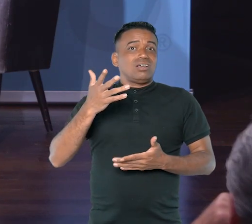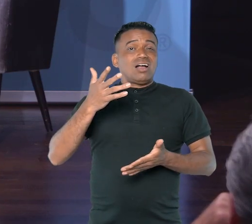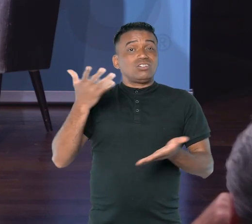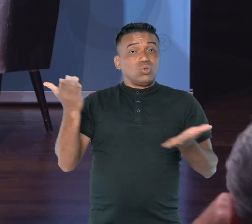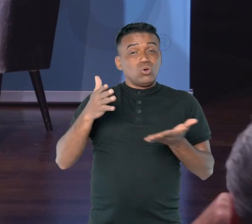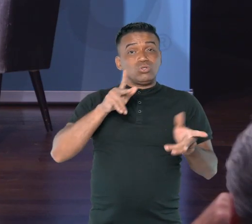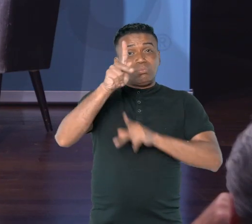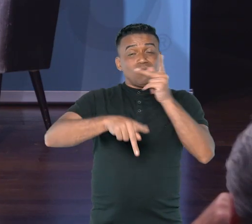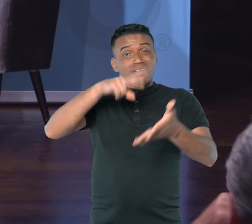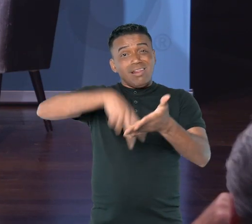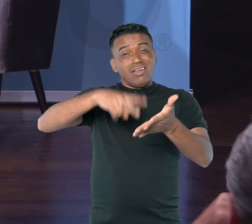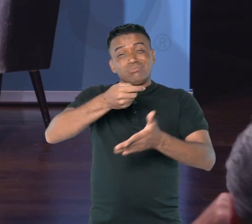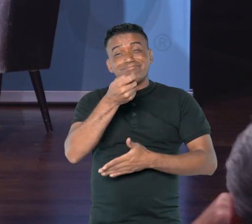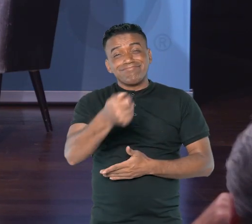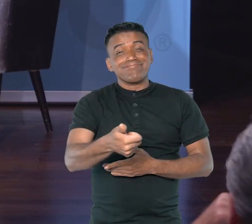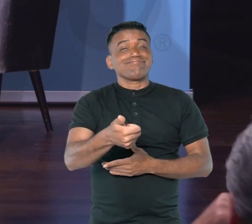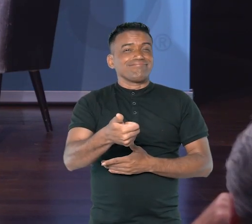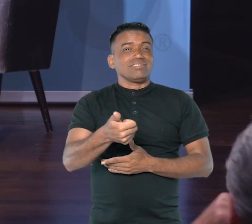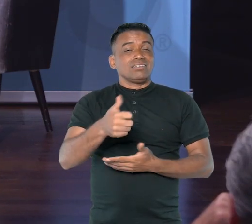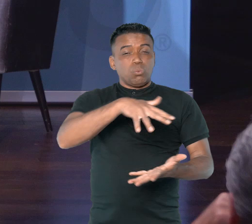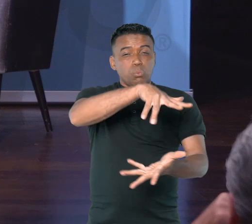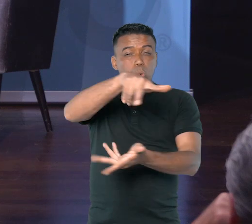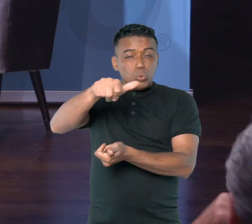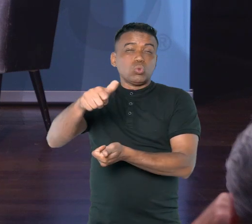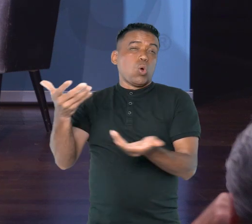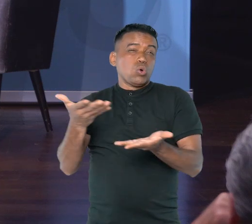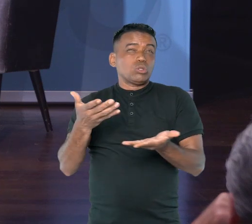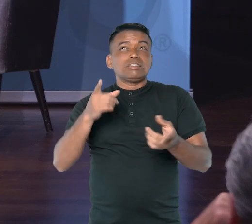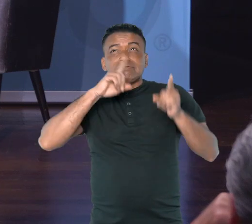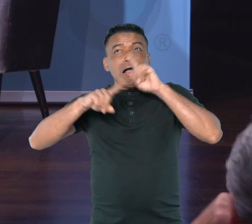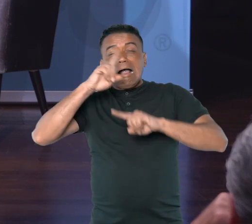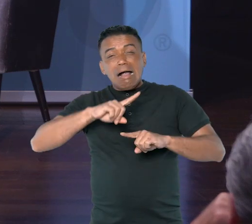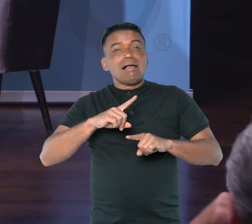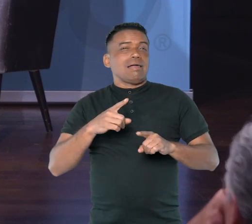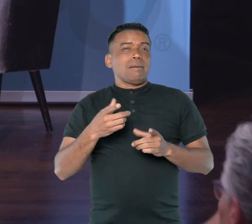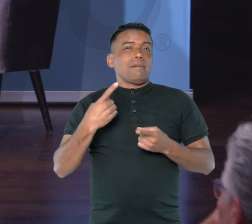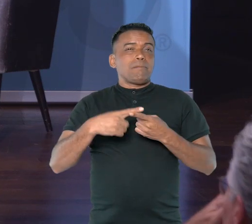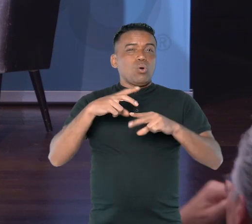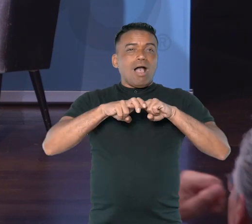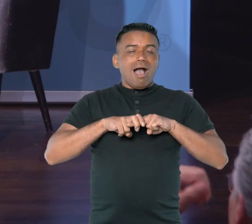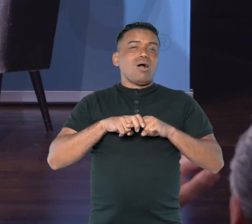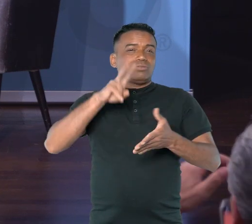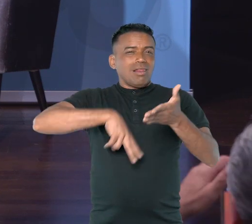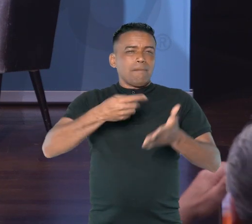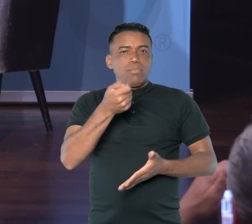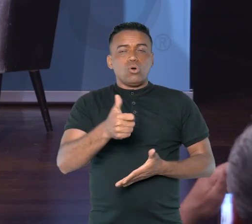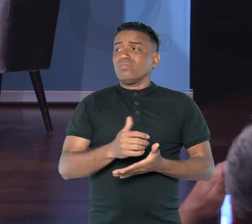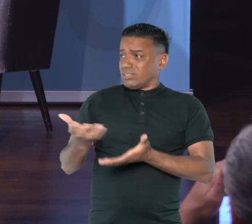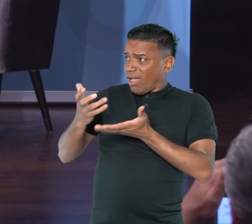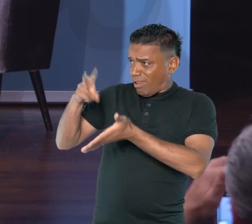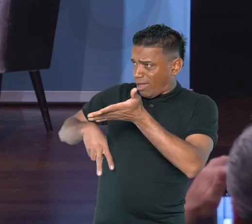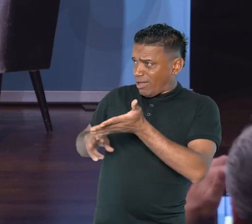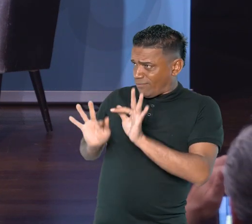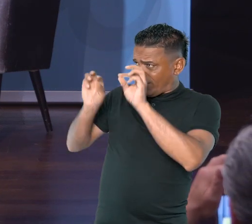lendo menos do que deveria. E acho que muito do que a gente está vendo no mundo é reflexo disso. Obrigada, Dani. Quer fazer uma leitura